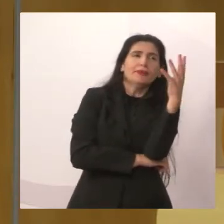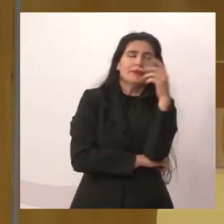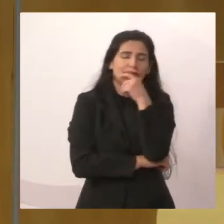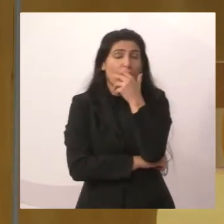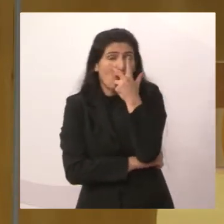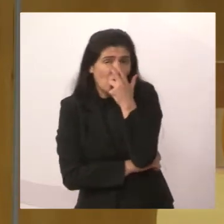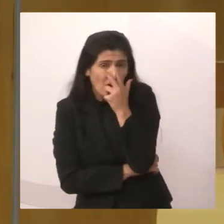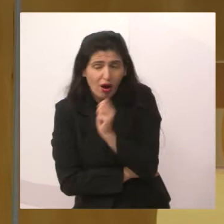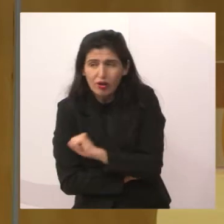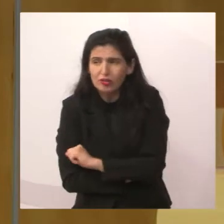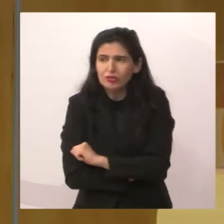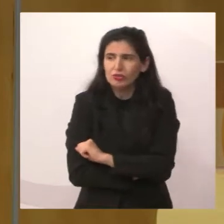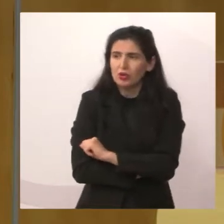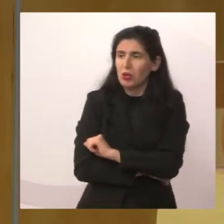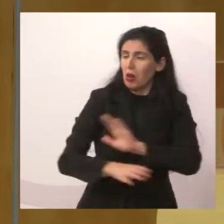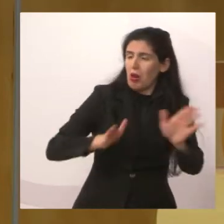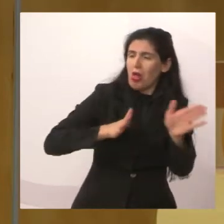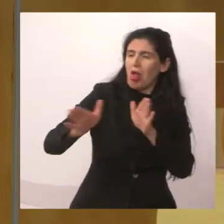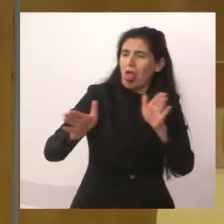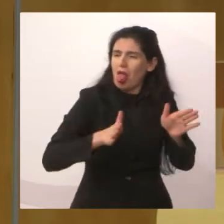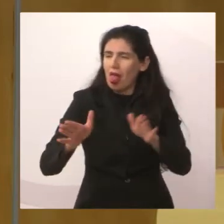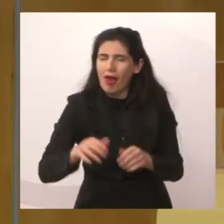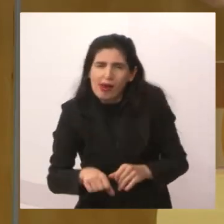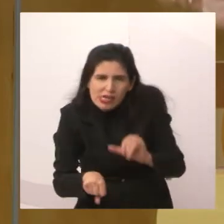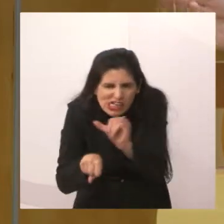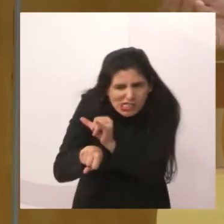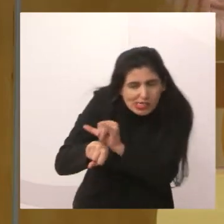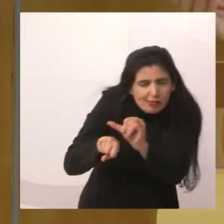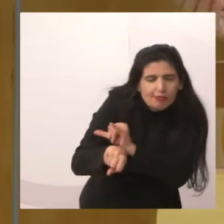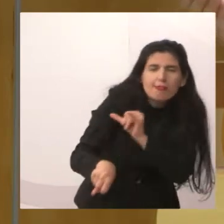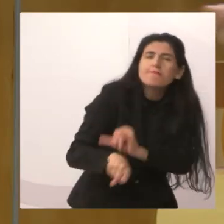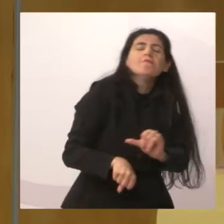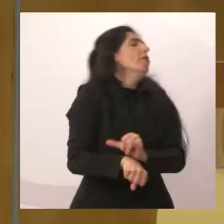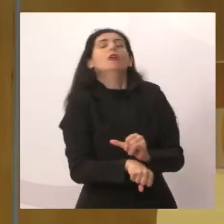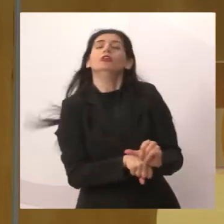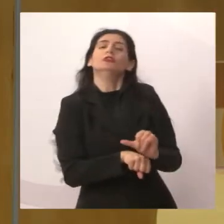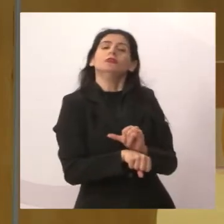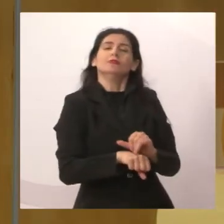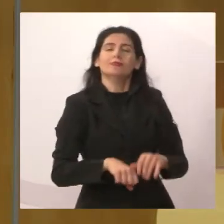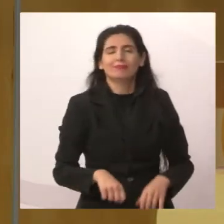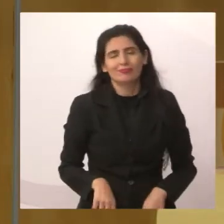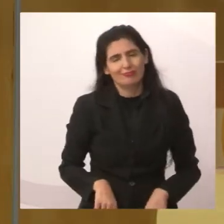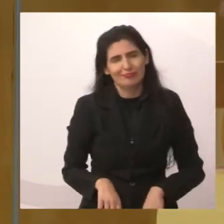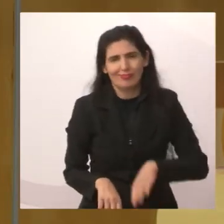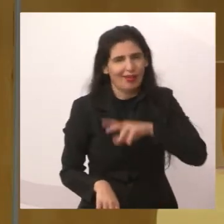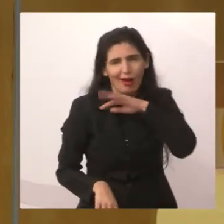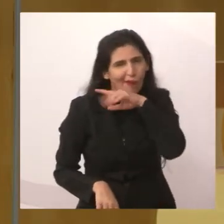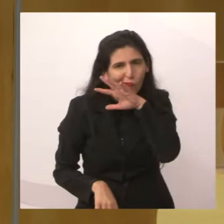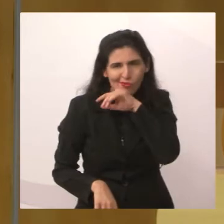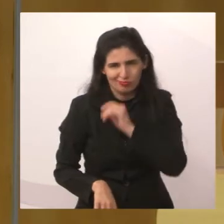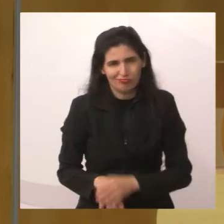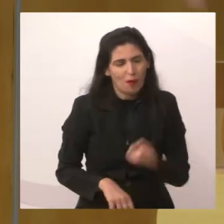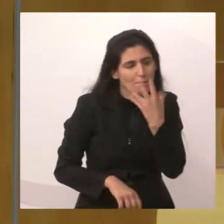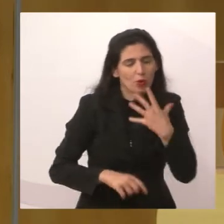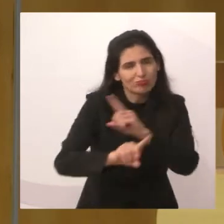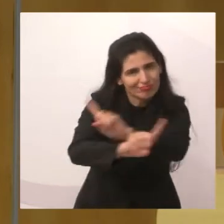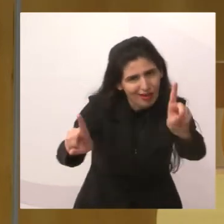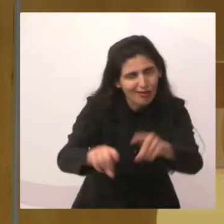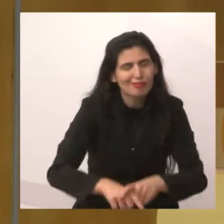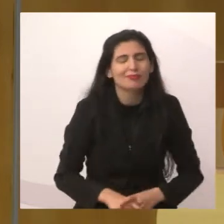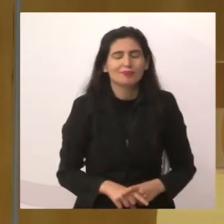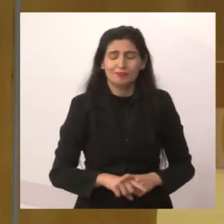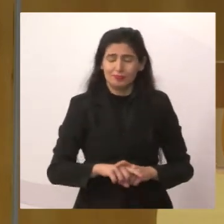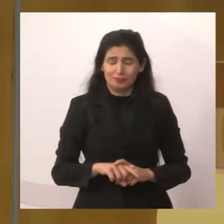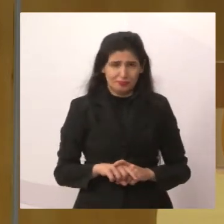que a eleição quer ser ganha no tapetão, e isso é muito ruim para a democracia. É importante as eleições ter divergência de